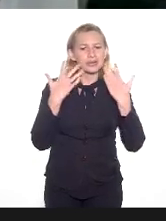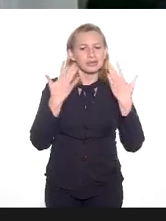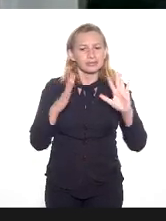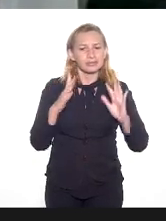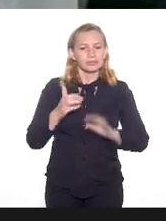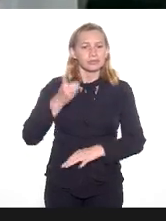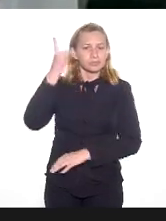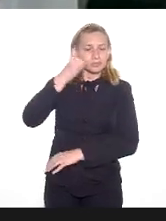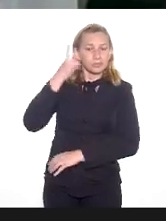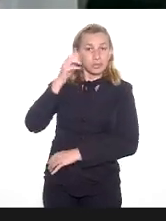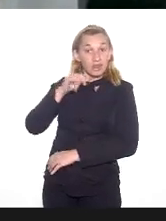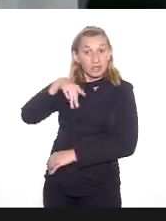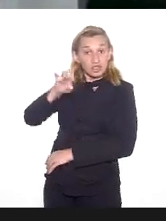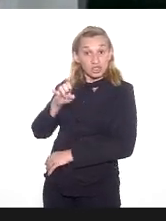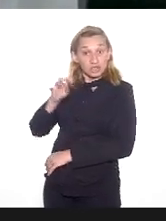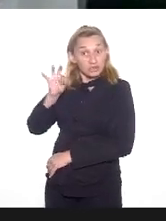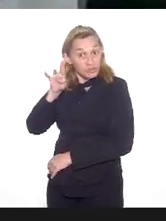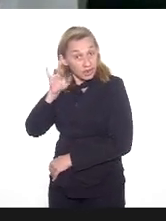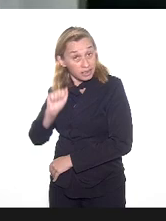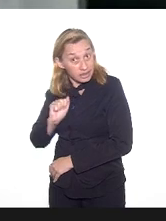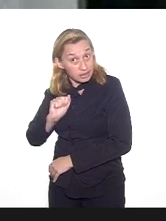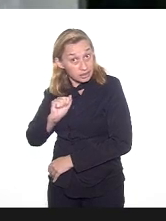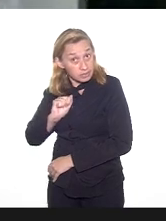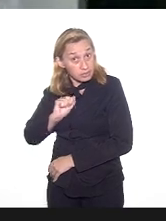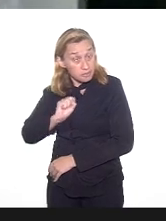nobre deputado Alexandre de Freitas